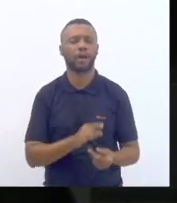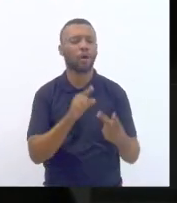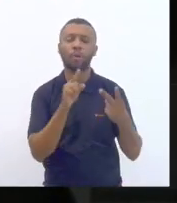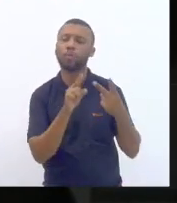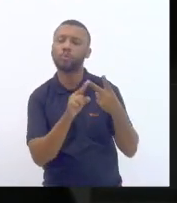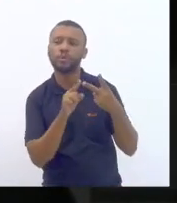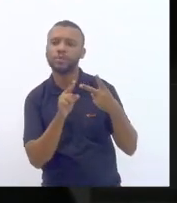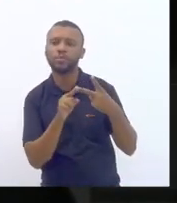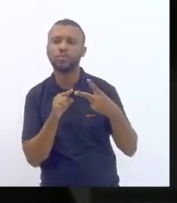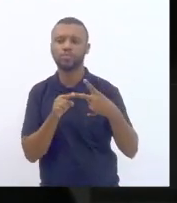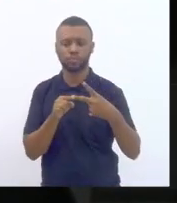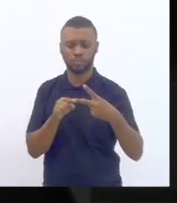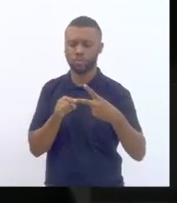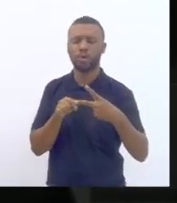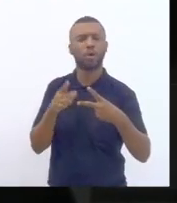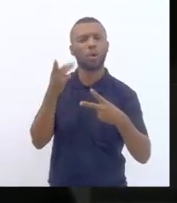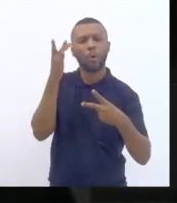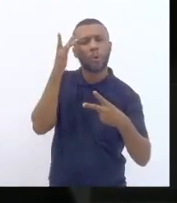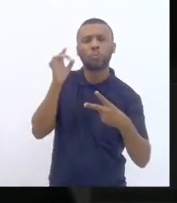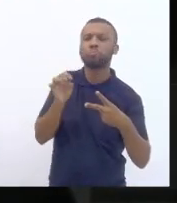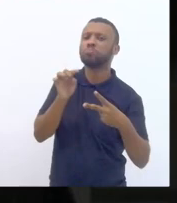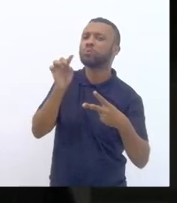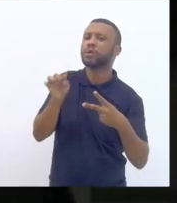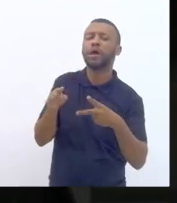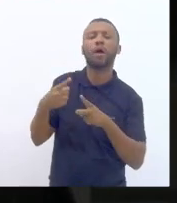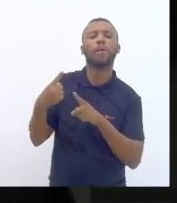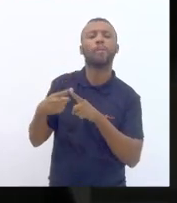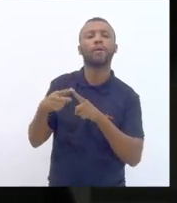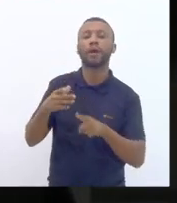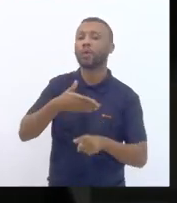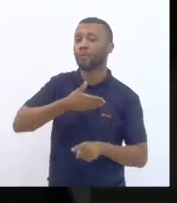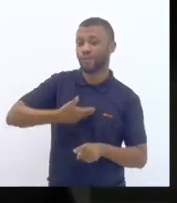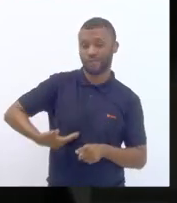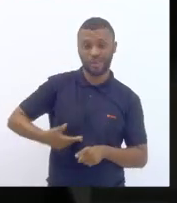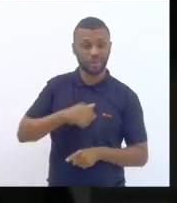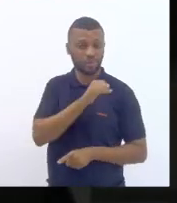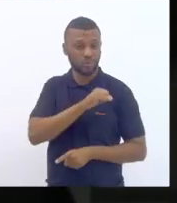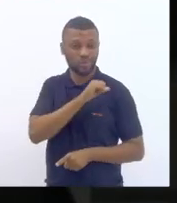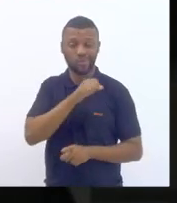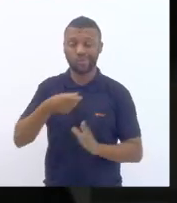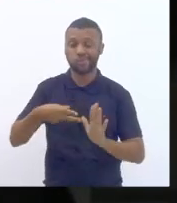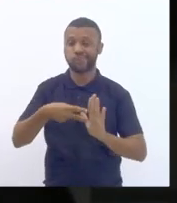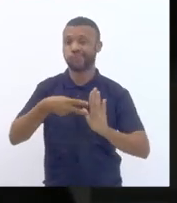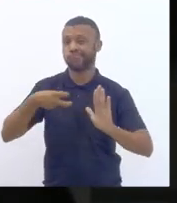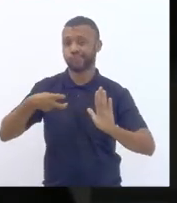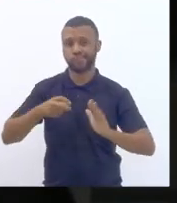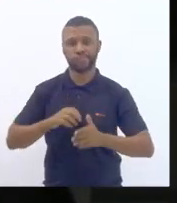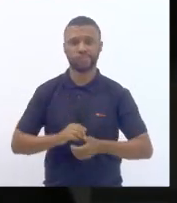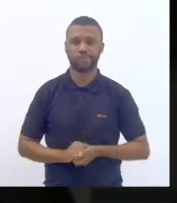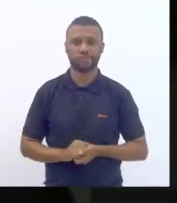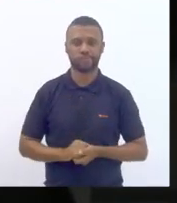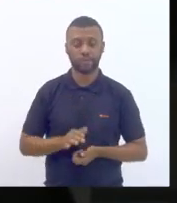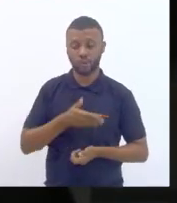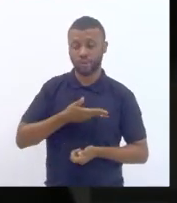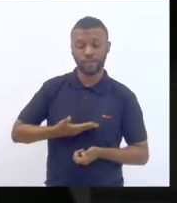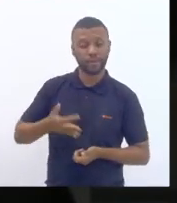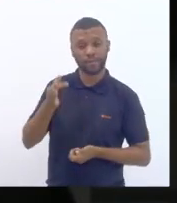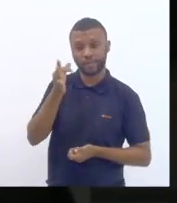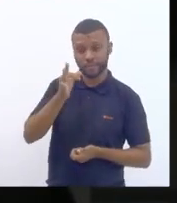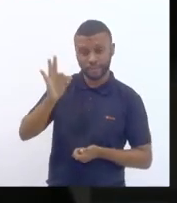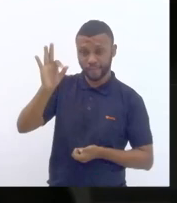porquê e o governo do estado retorno governo federal